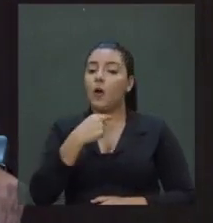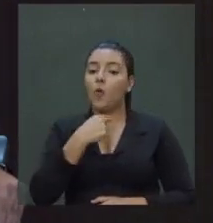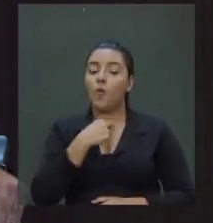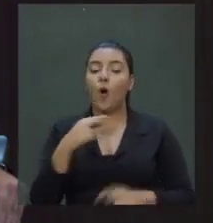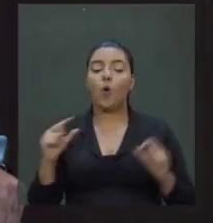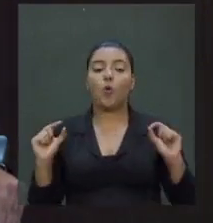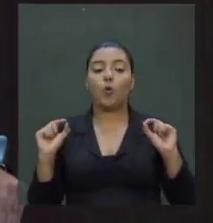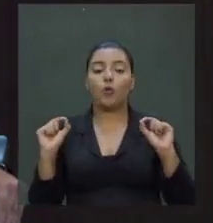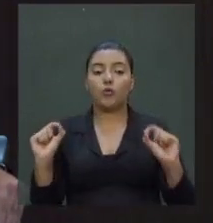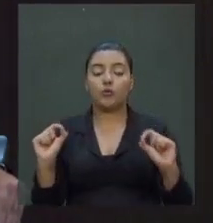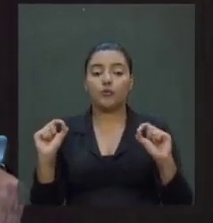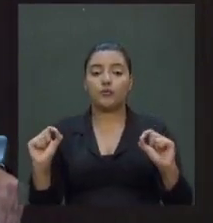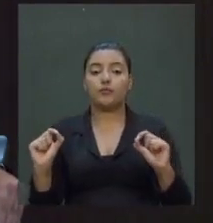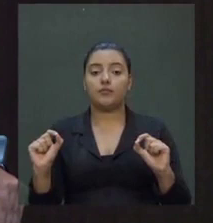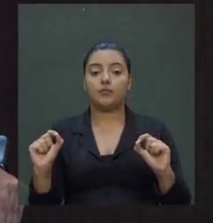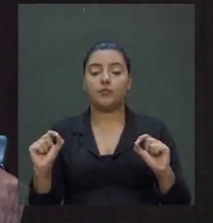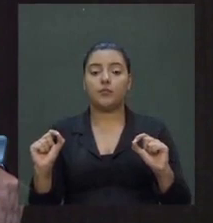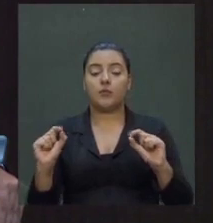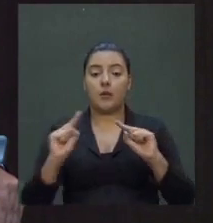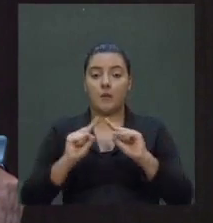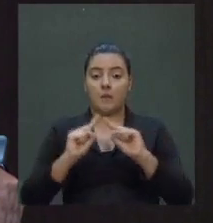haver